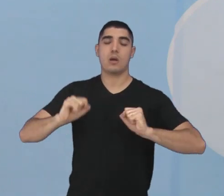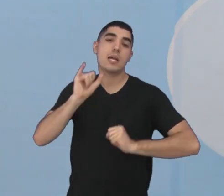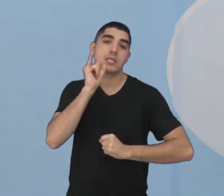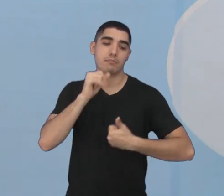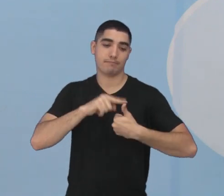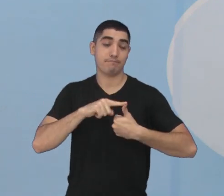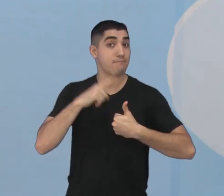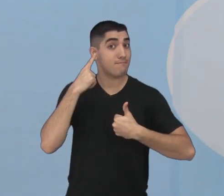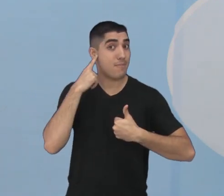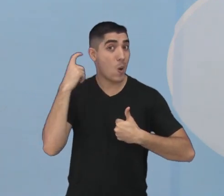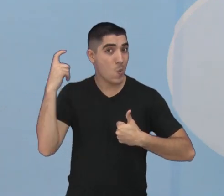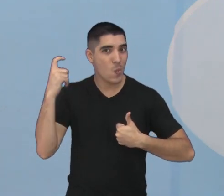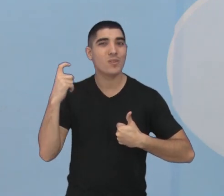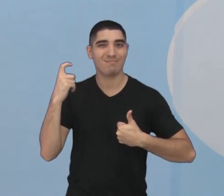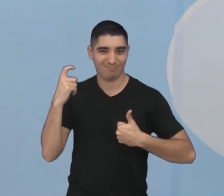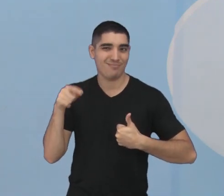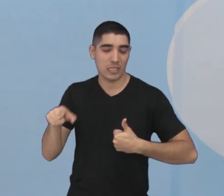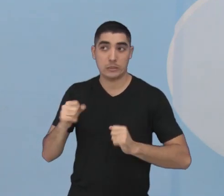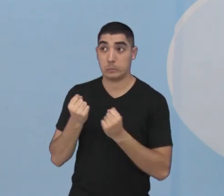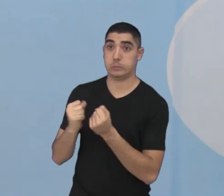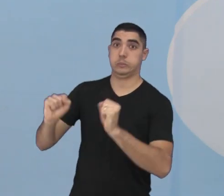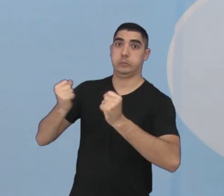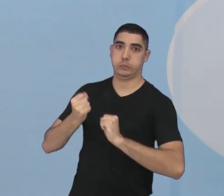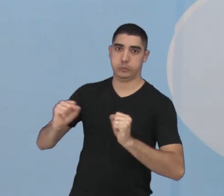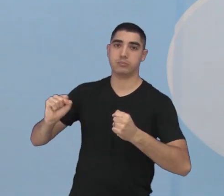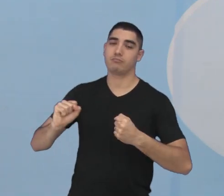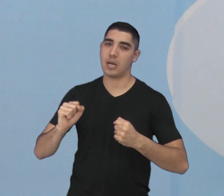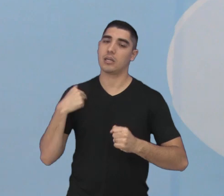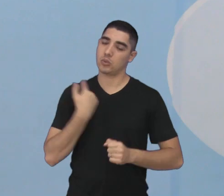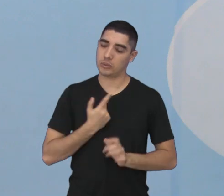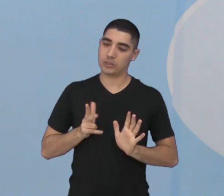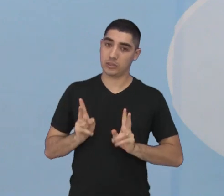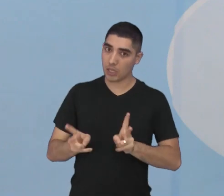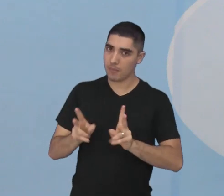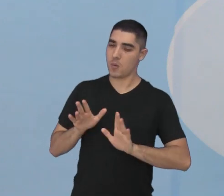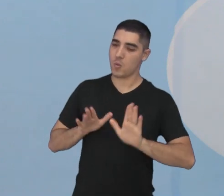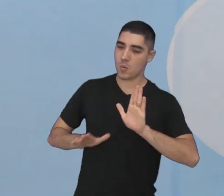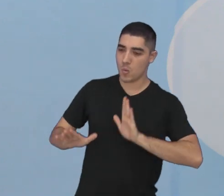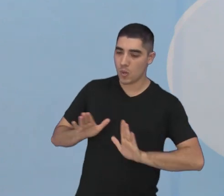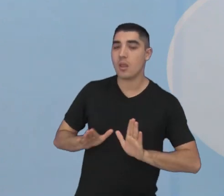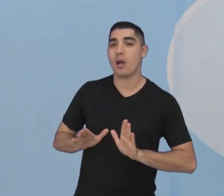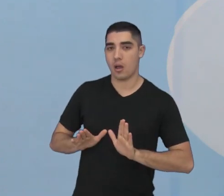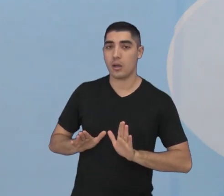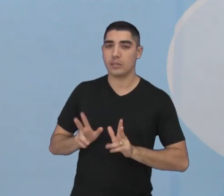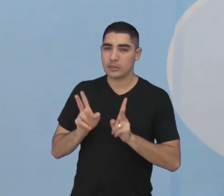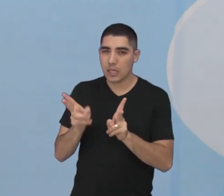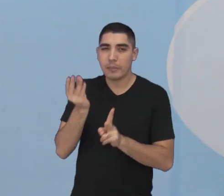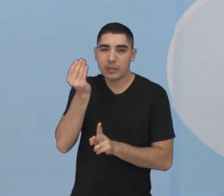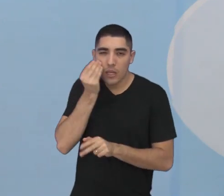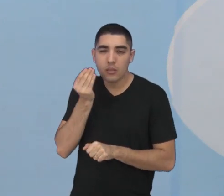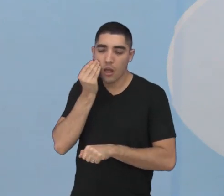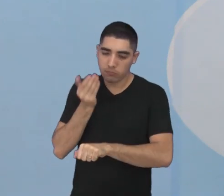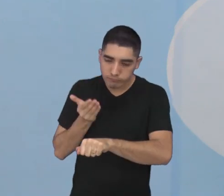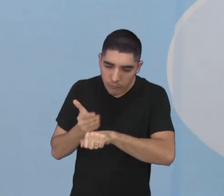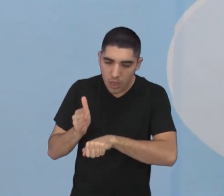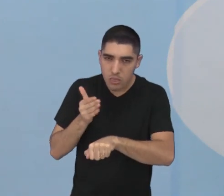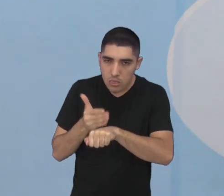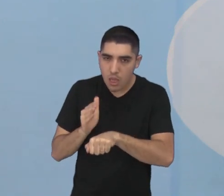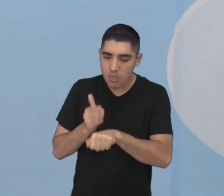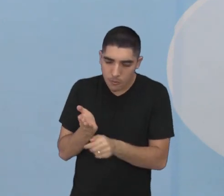que o barulho é um fator importante, então a gente toma bastante cuidado com isso, continua os